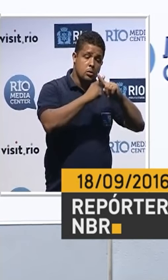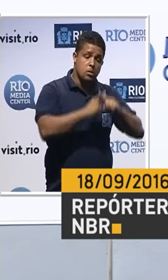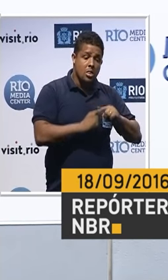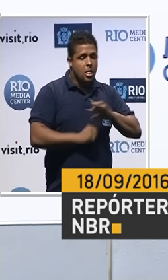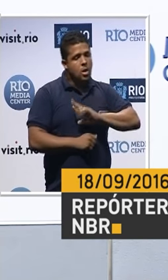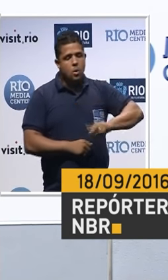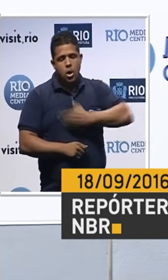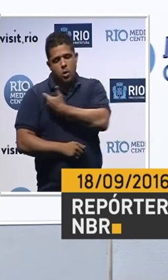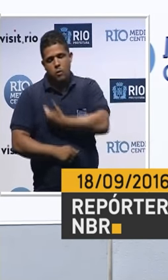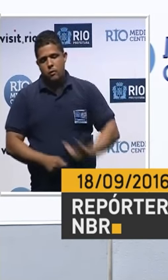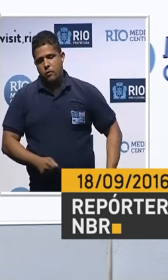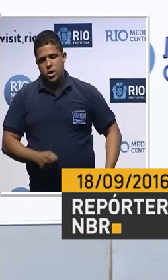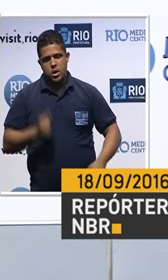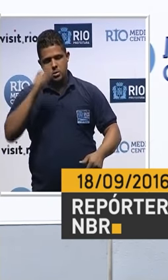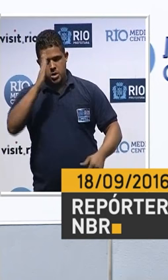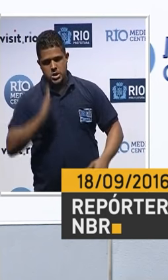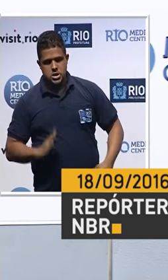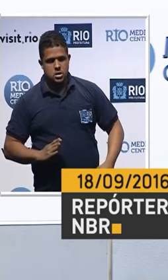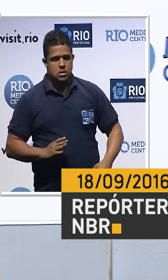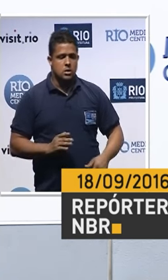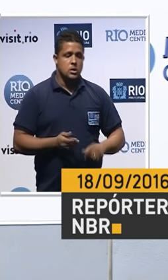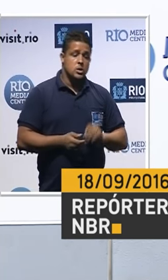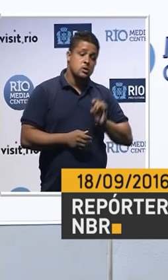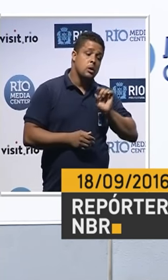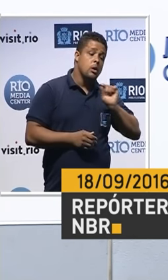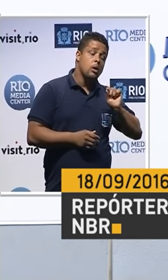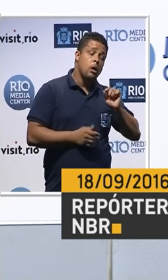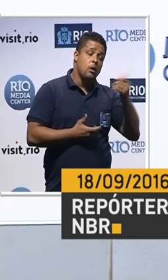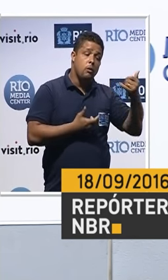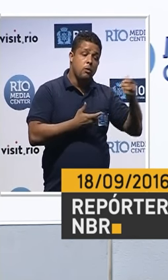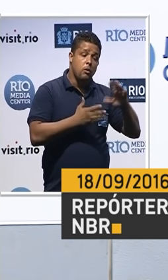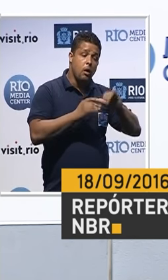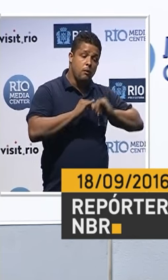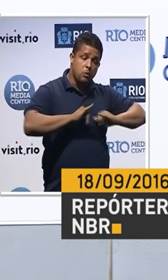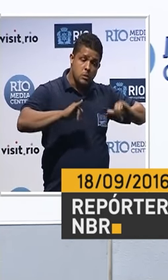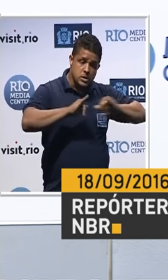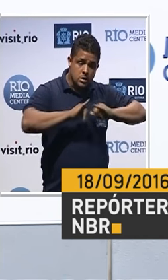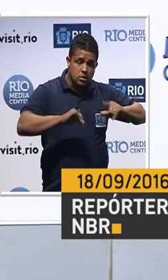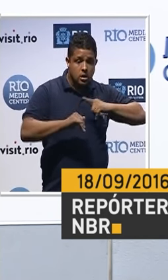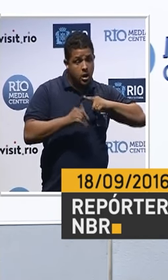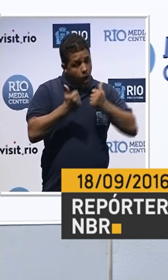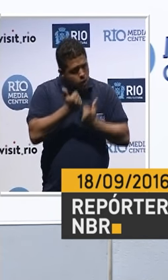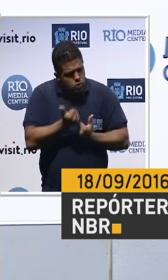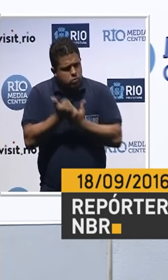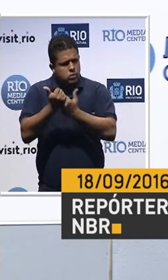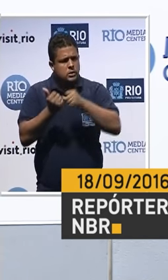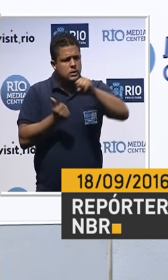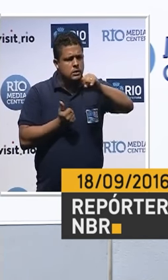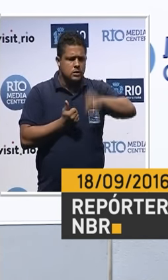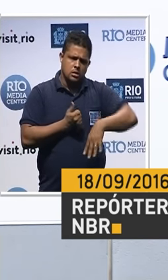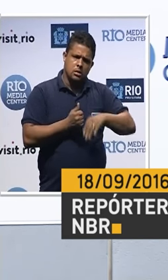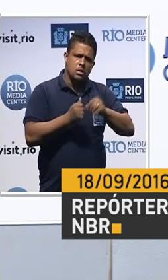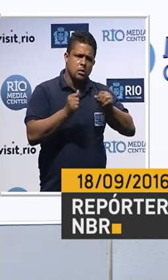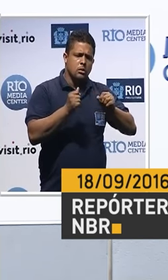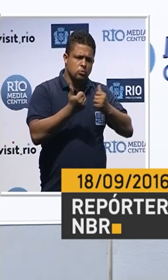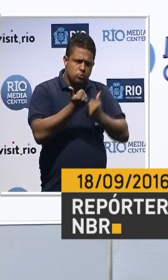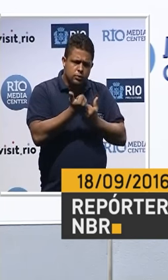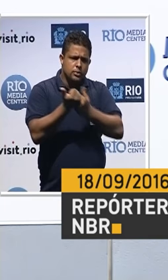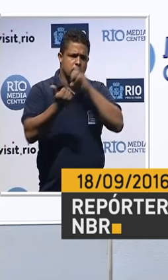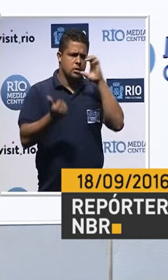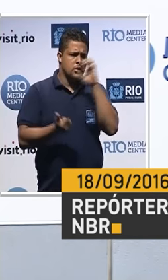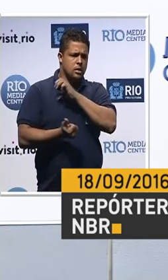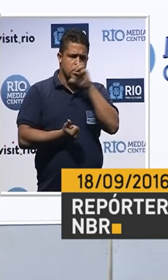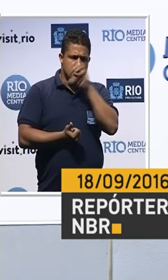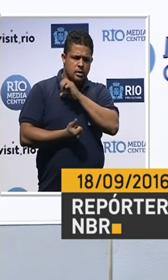governo brasileiro. O relato que temos é que o socorro prestado foi prestado de forma adequada,